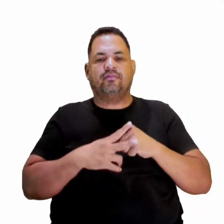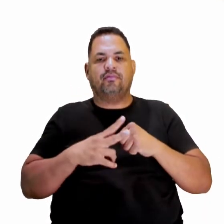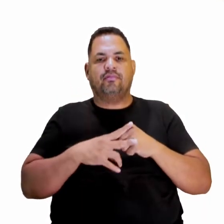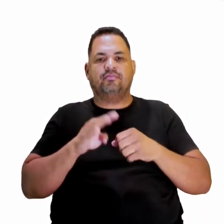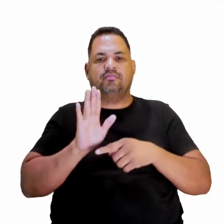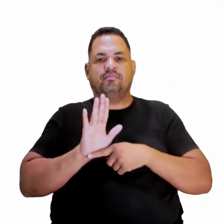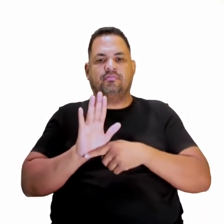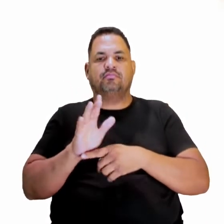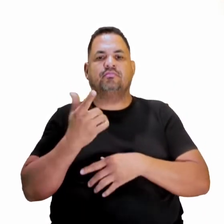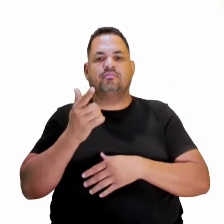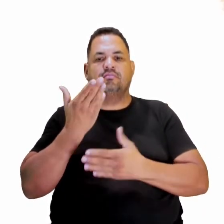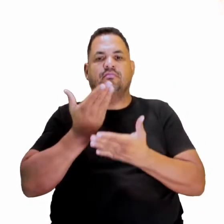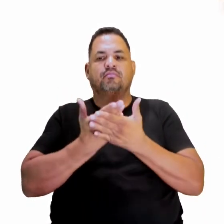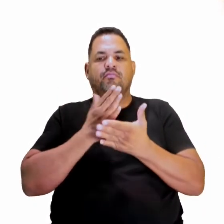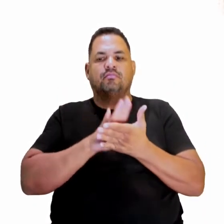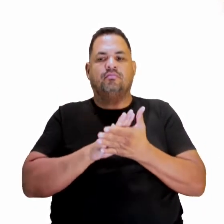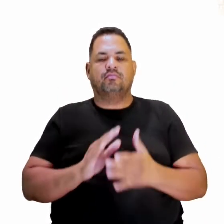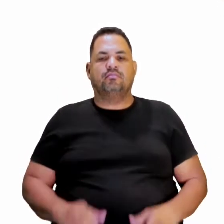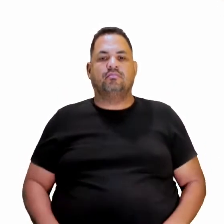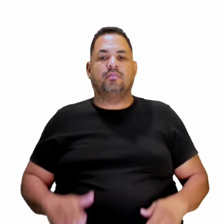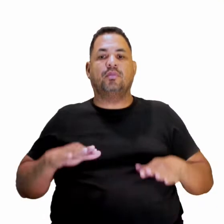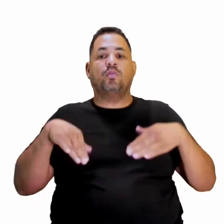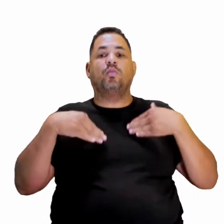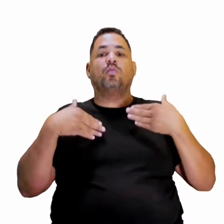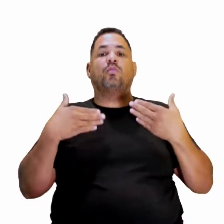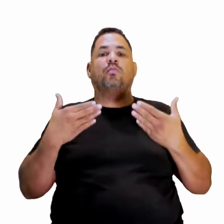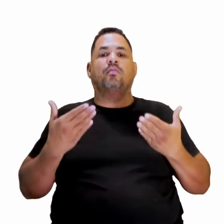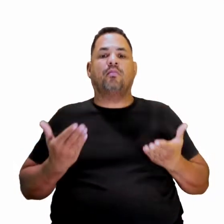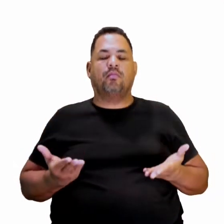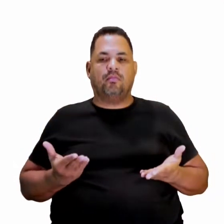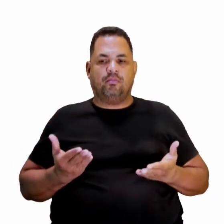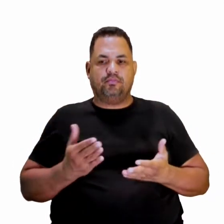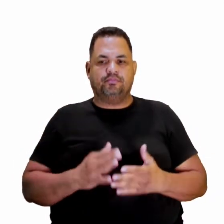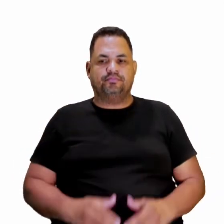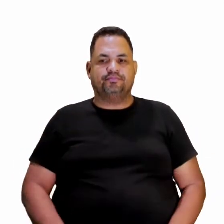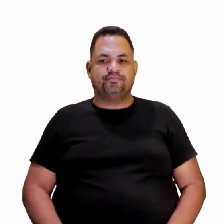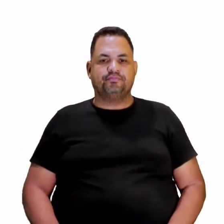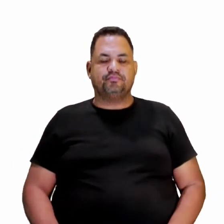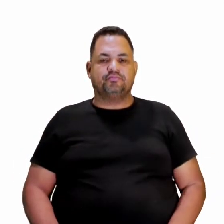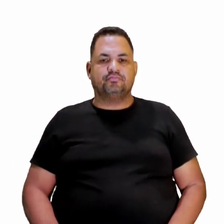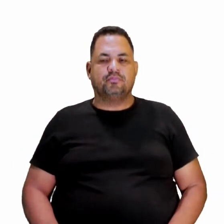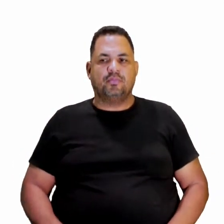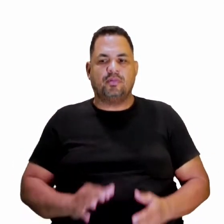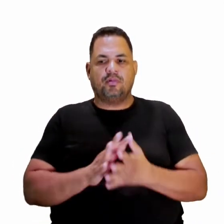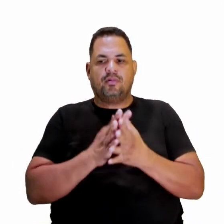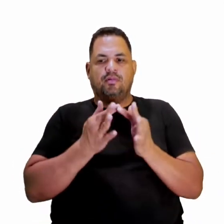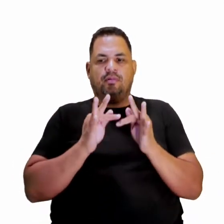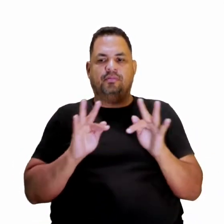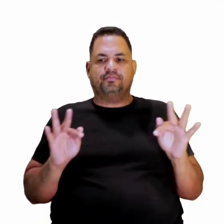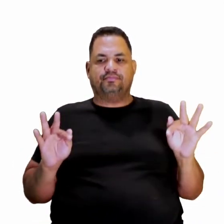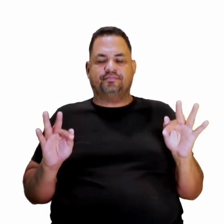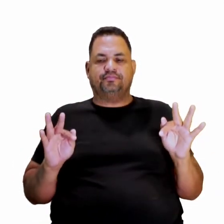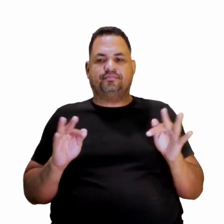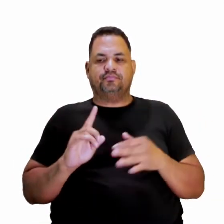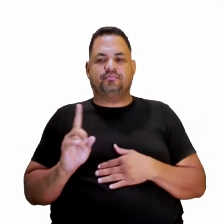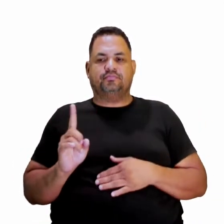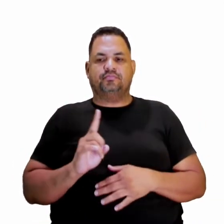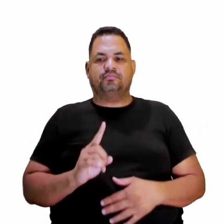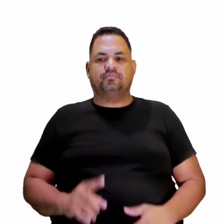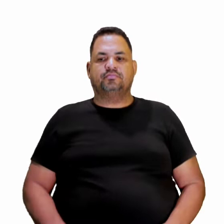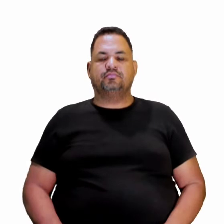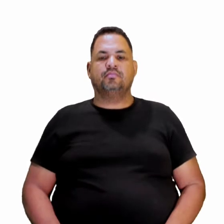não tem tradução na posição de auxiliar. Então, qual é a posição de auxiliar do did nas frases